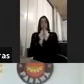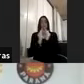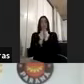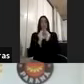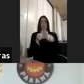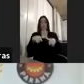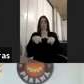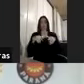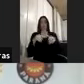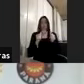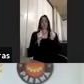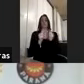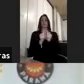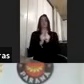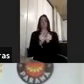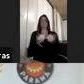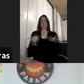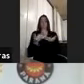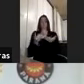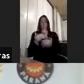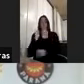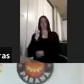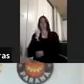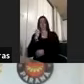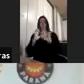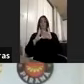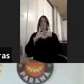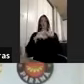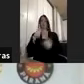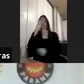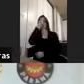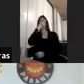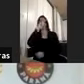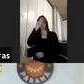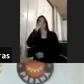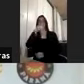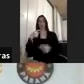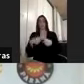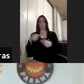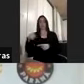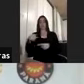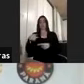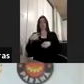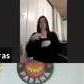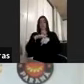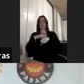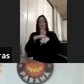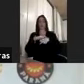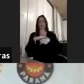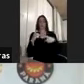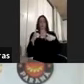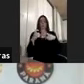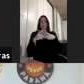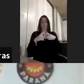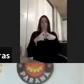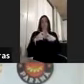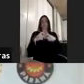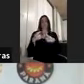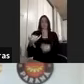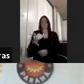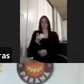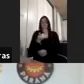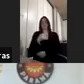né? Com um trabalhador lesionado, de atestado médico, que tinha acabado de receber uma notícia muito complicada do